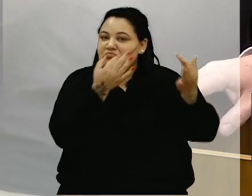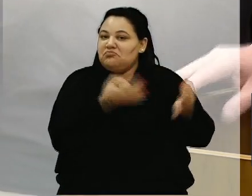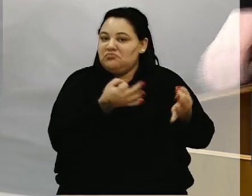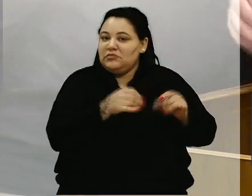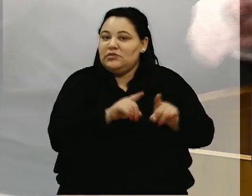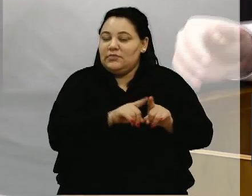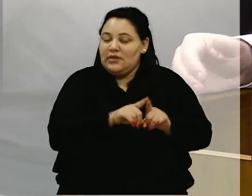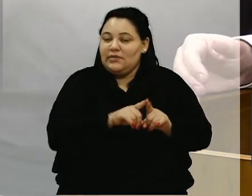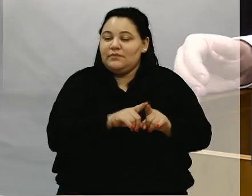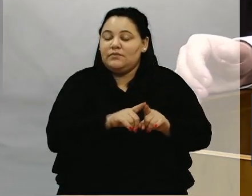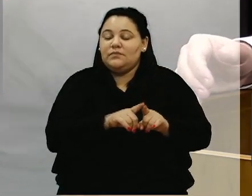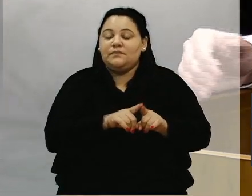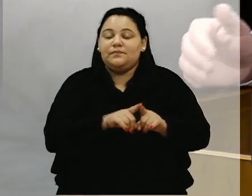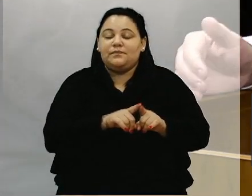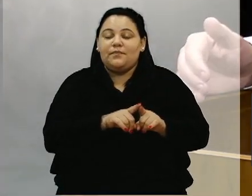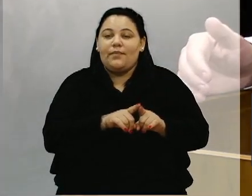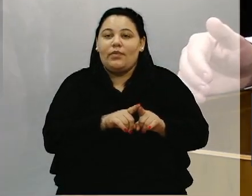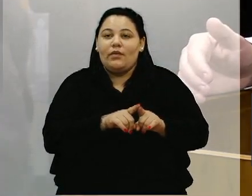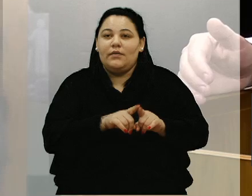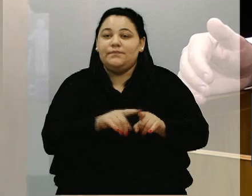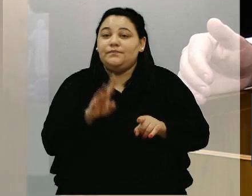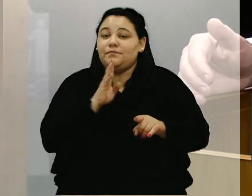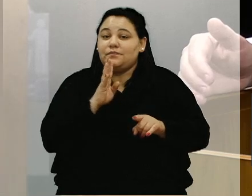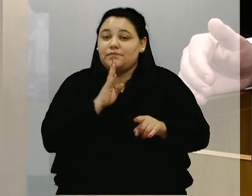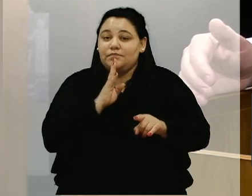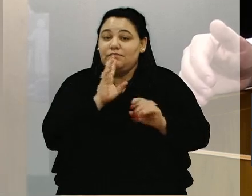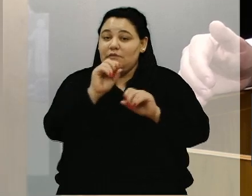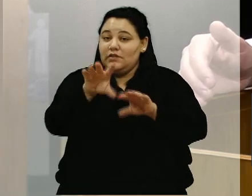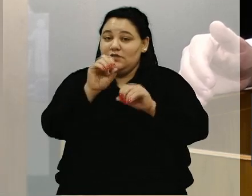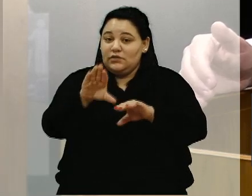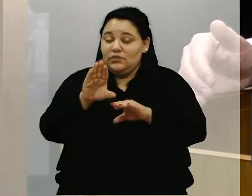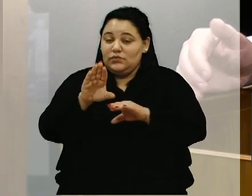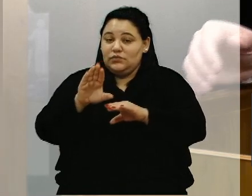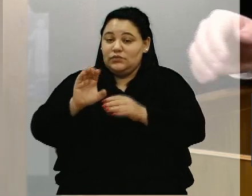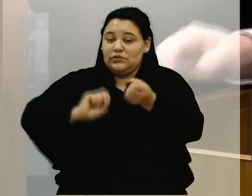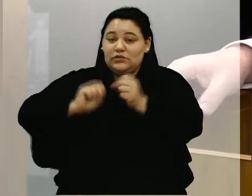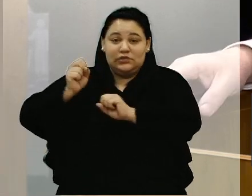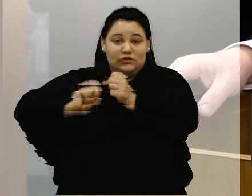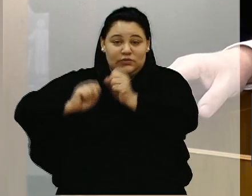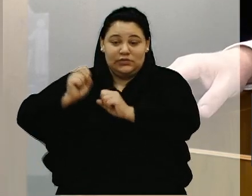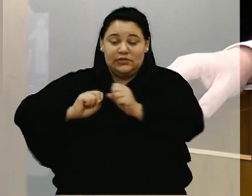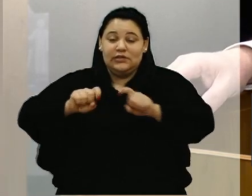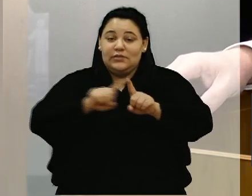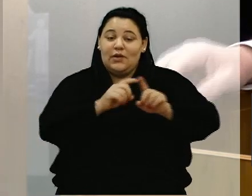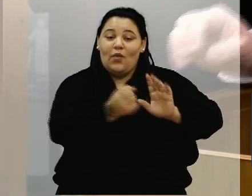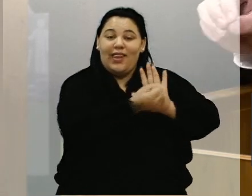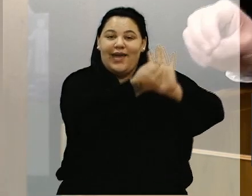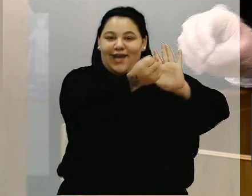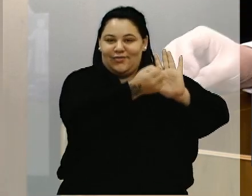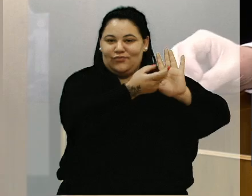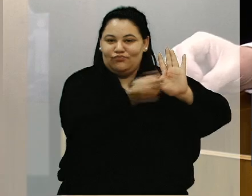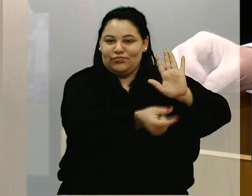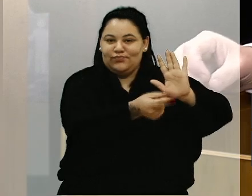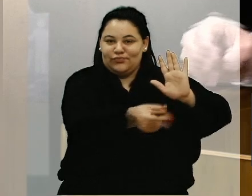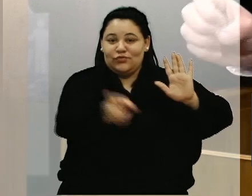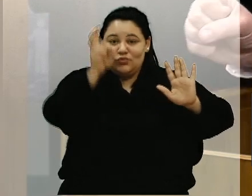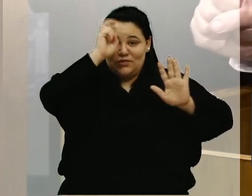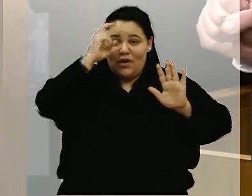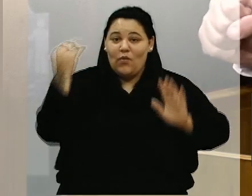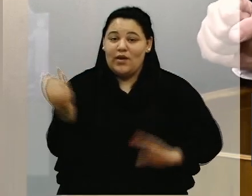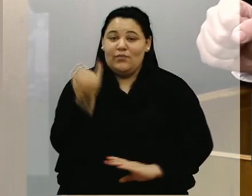né, conhecimentos industriais, né, e um legado cultural muito